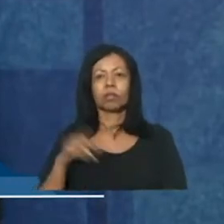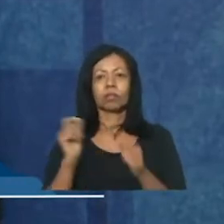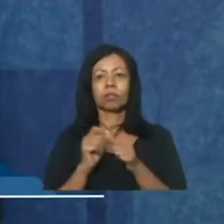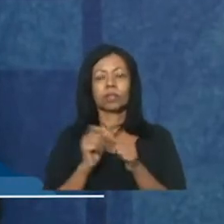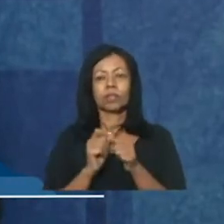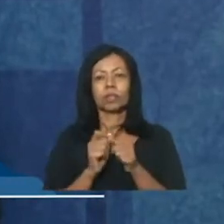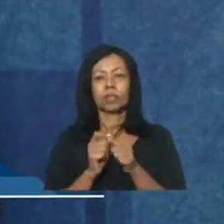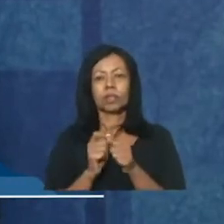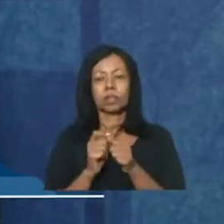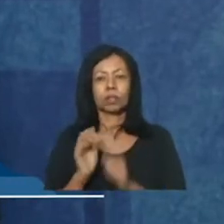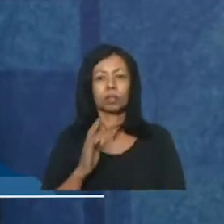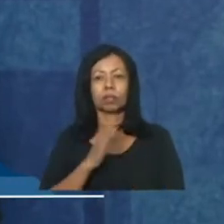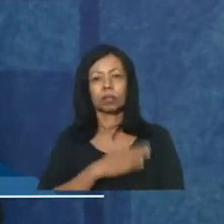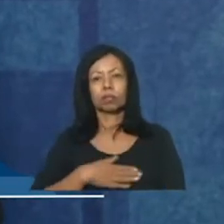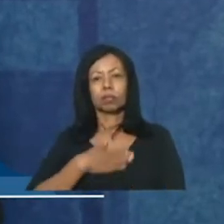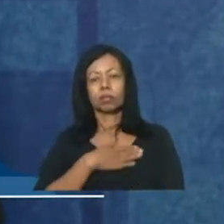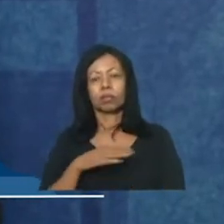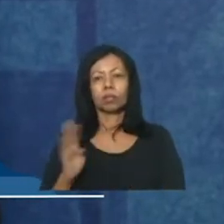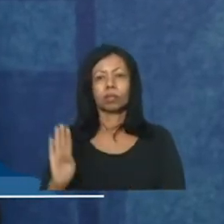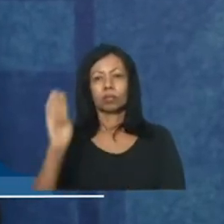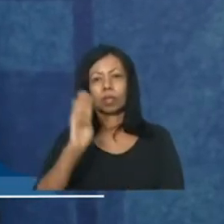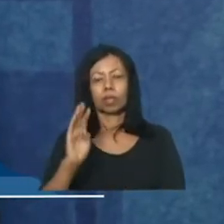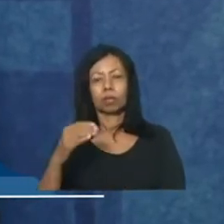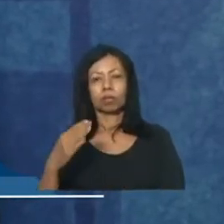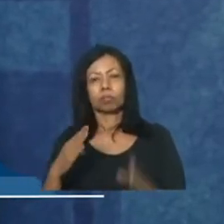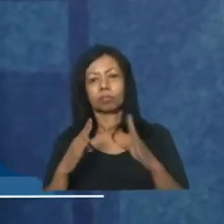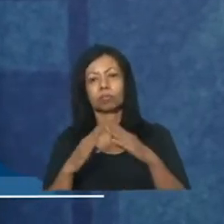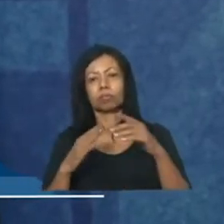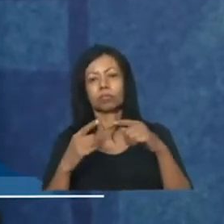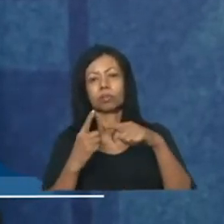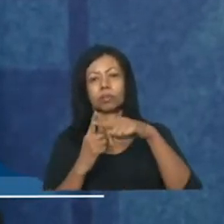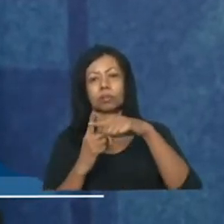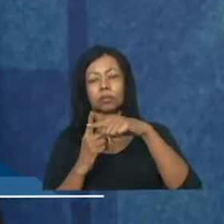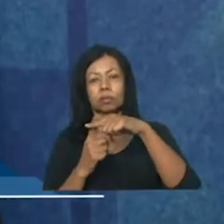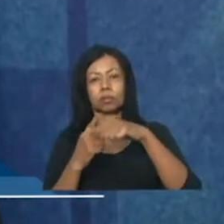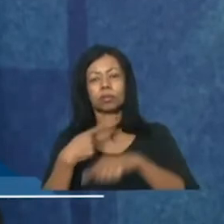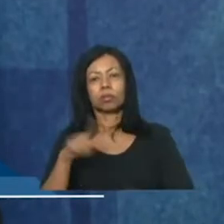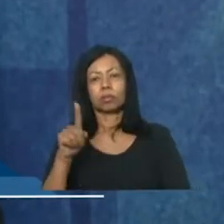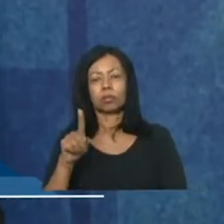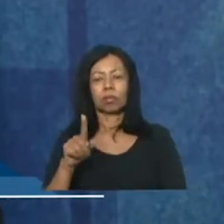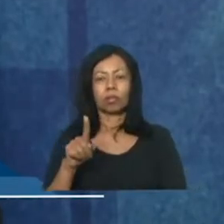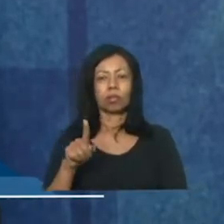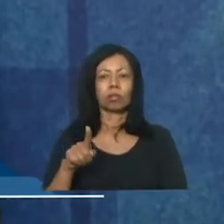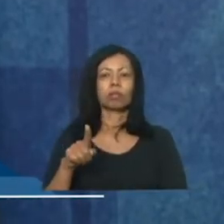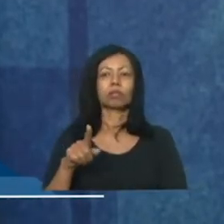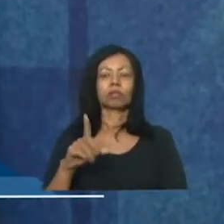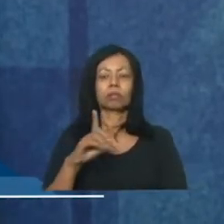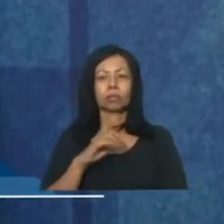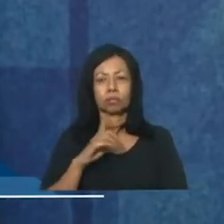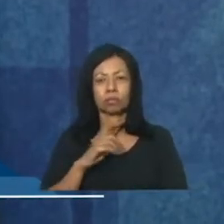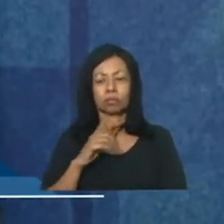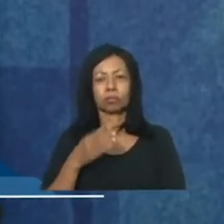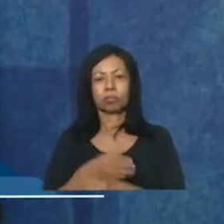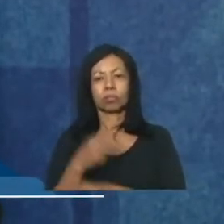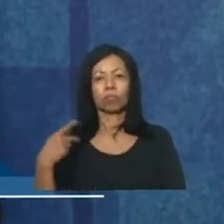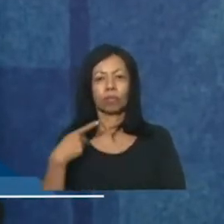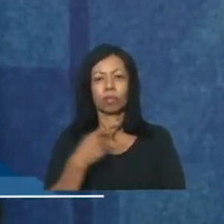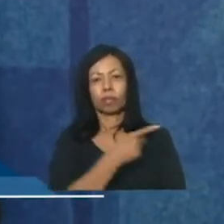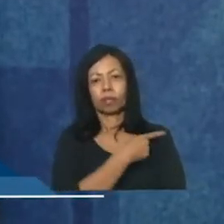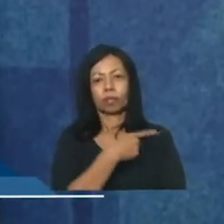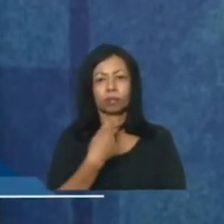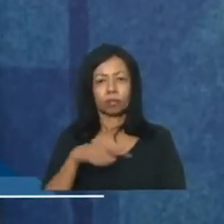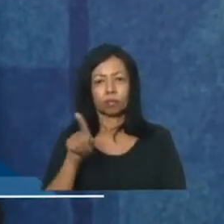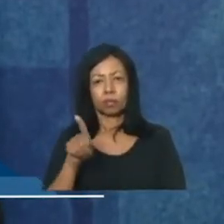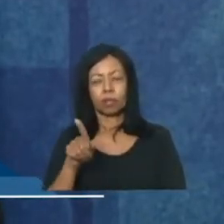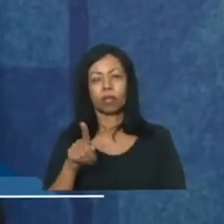fazia, gostava do seu bairro, né? Membro na igreja aí do Brasil para Cristo, querido por todos, aonde ela congregava ali, né? Os seus pastores e todos ali,